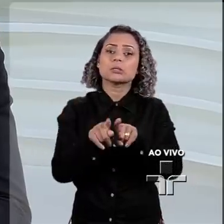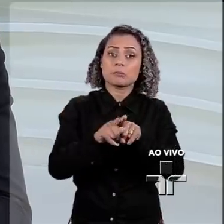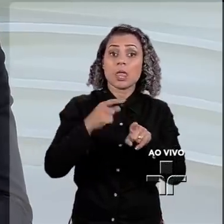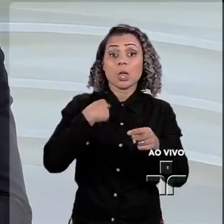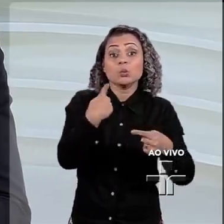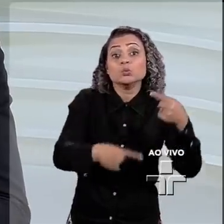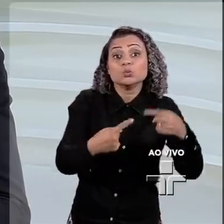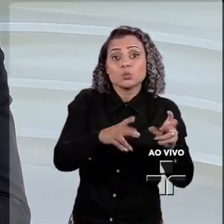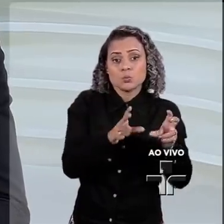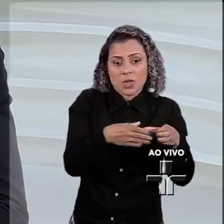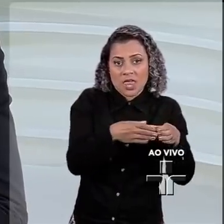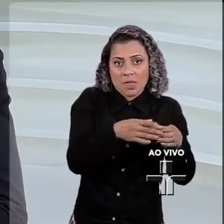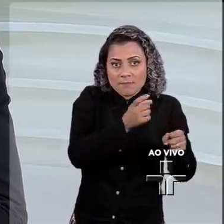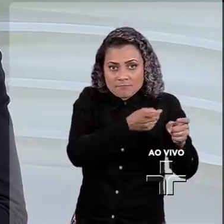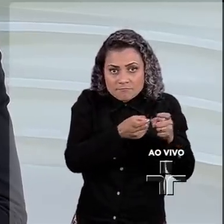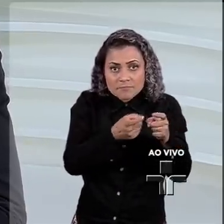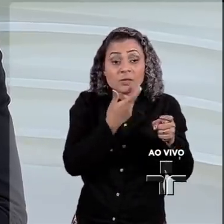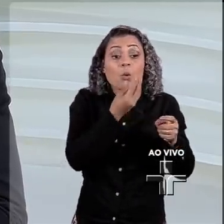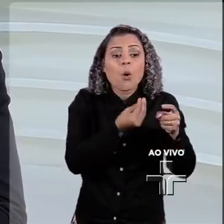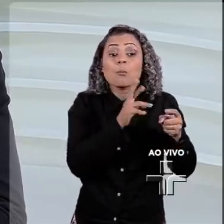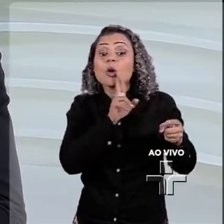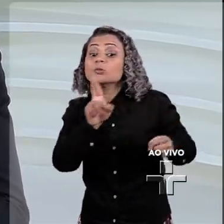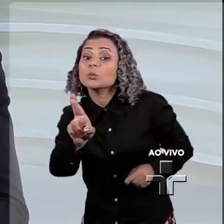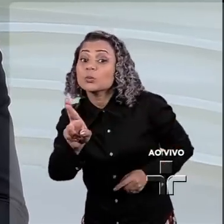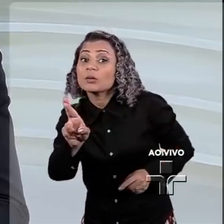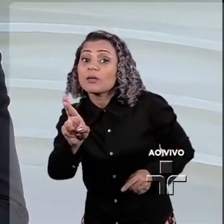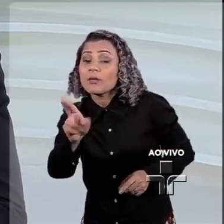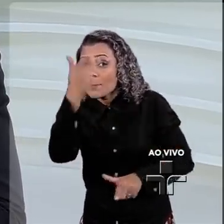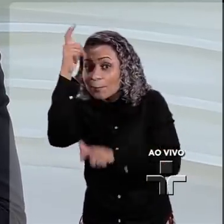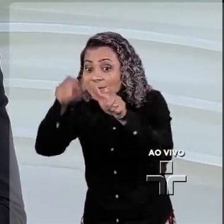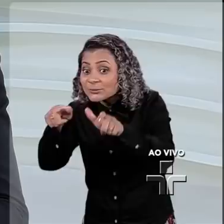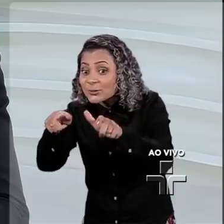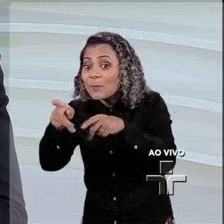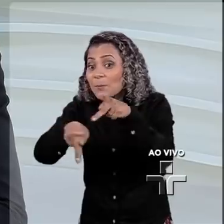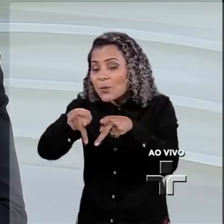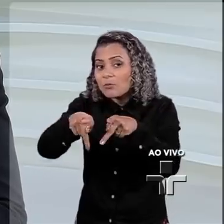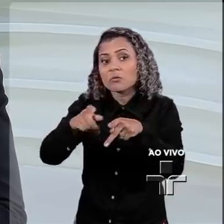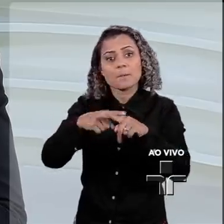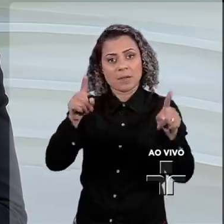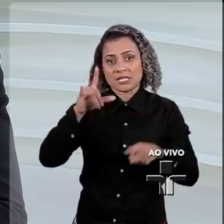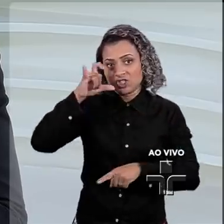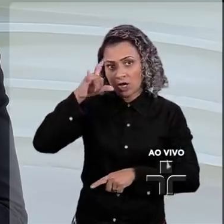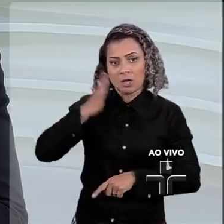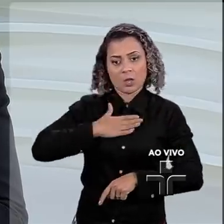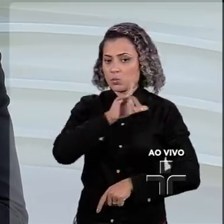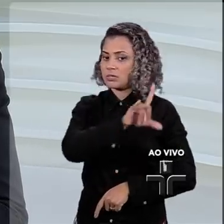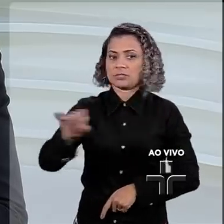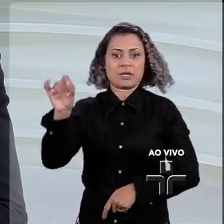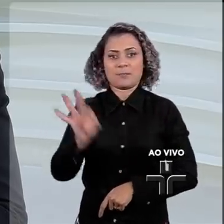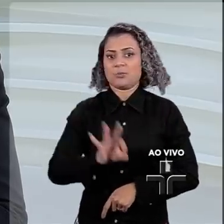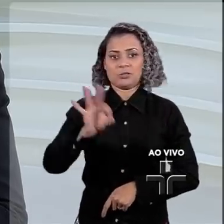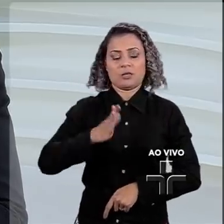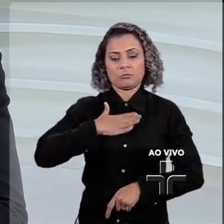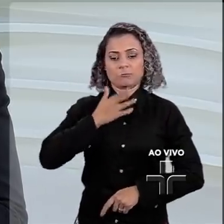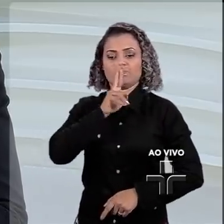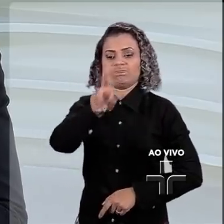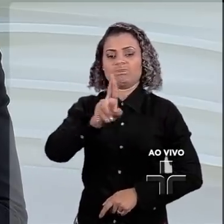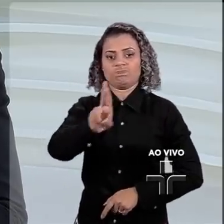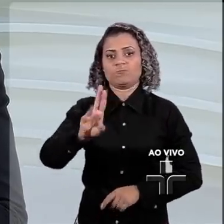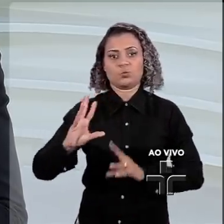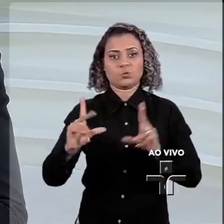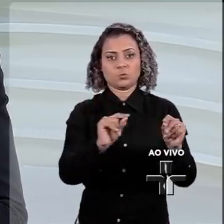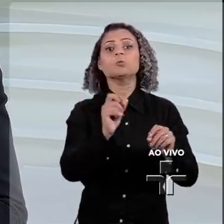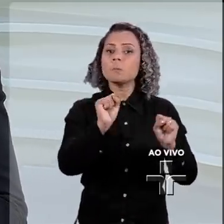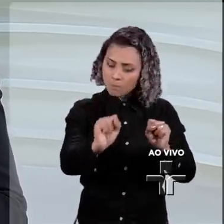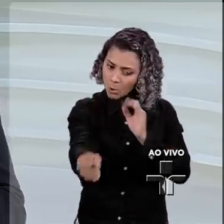com a equipe linhas gerais de resposta, mas no Instagram eu faço 100% dele. Rapidinho, quem que você Você segue? pode me mandar que